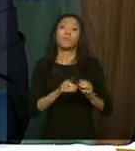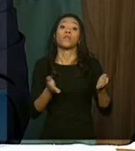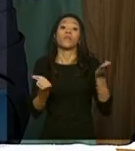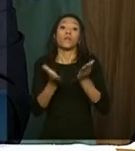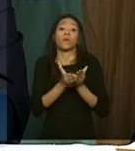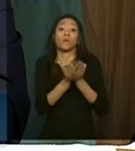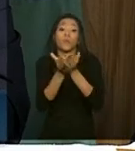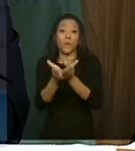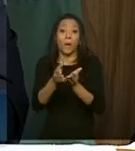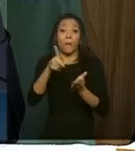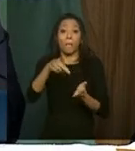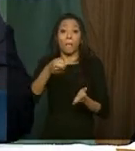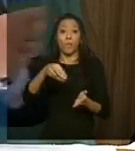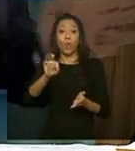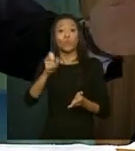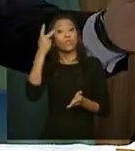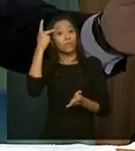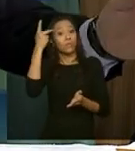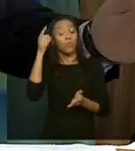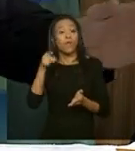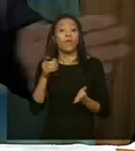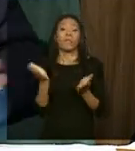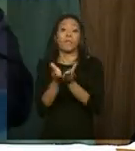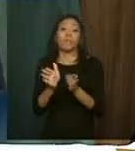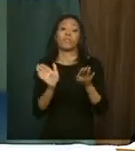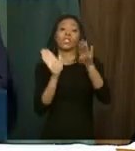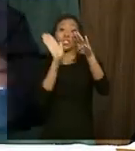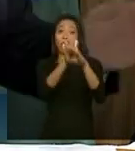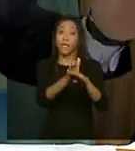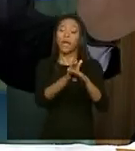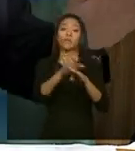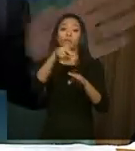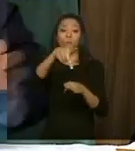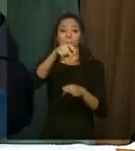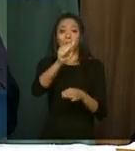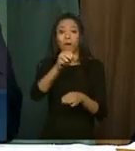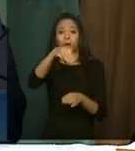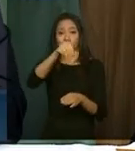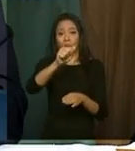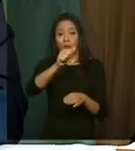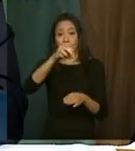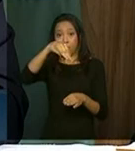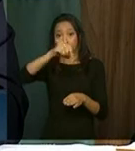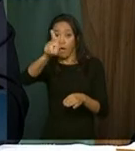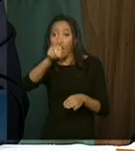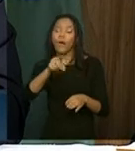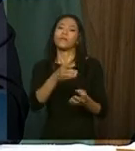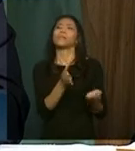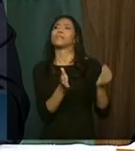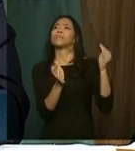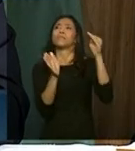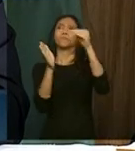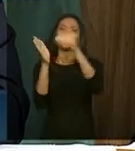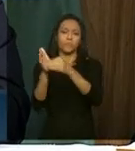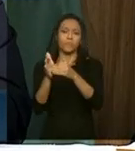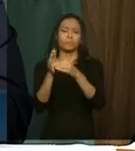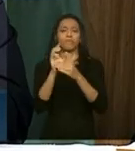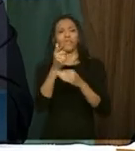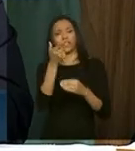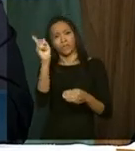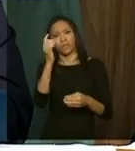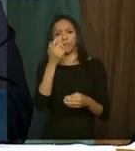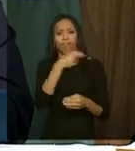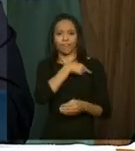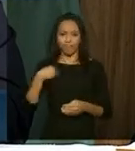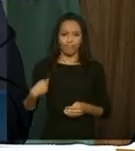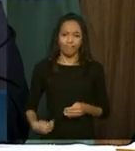temos que fazer toda a costa brasileira, o Canal do Panamá, para chegar no Pacífico. Nós sairíamos direto pelo Pacífico, um ganho extraordinário na competitividade da